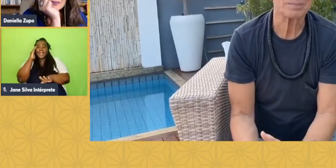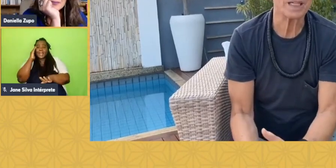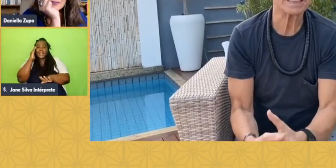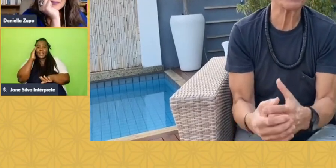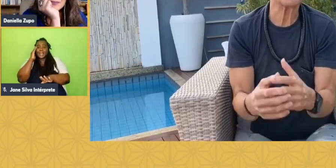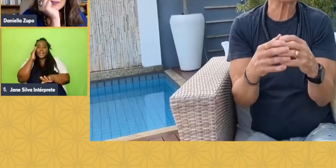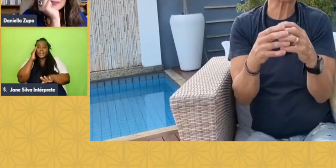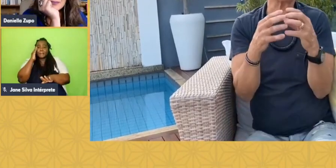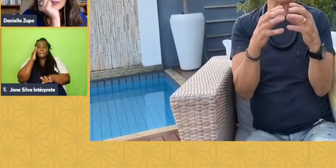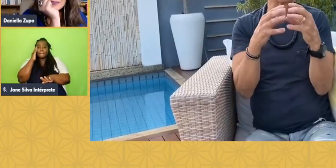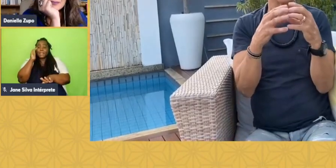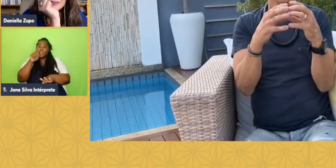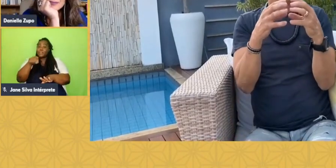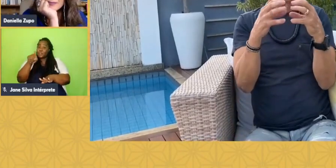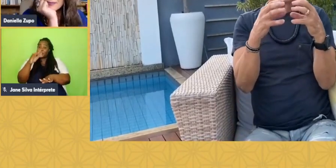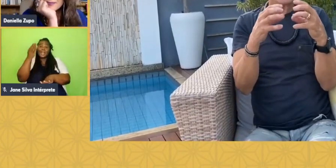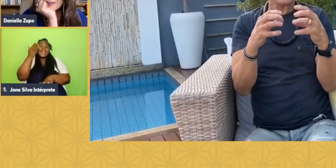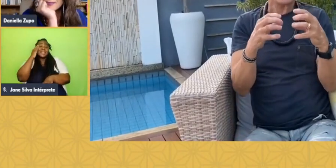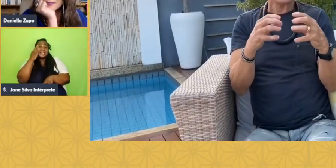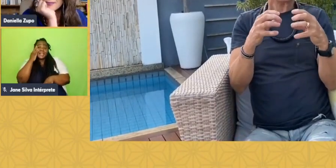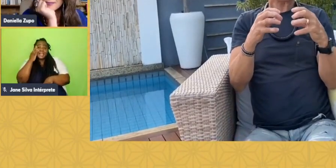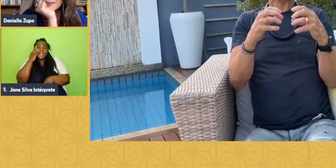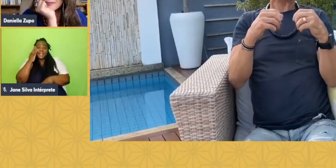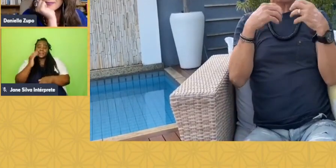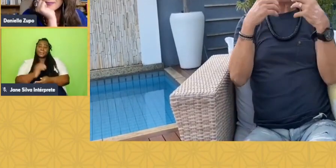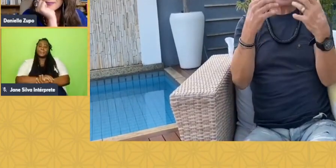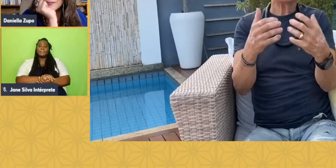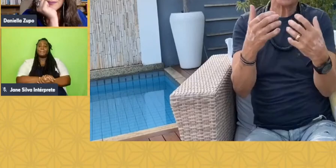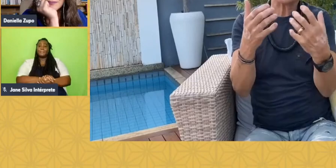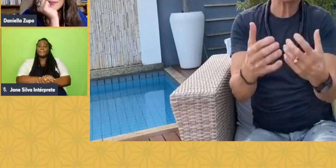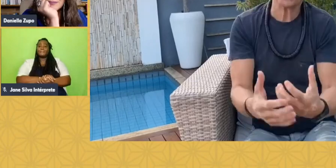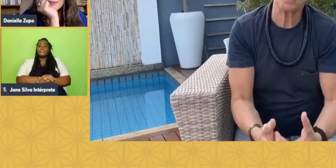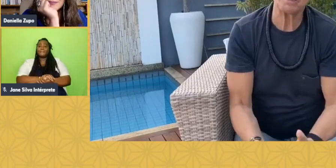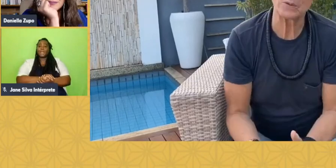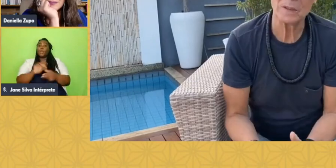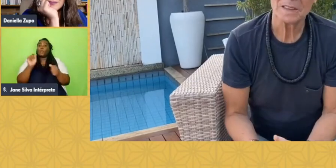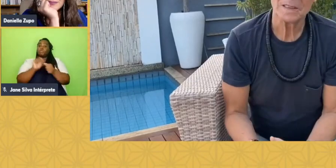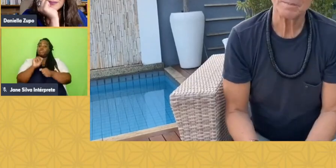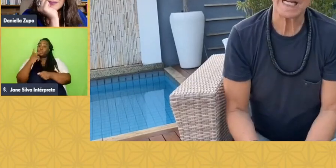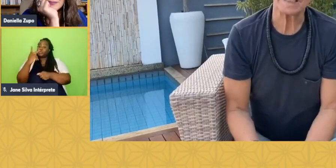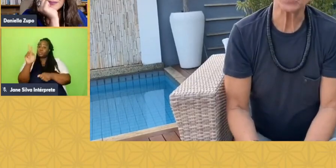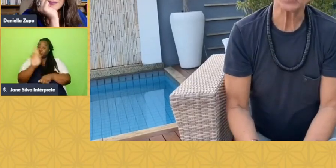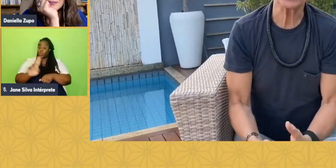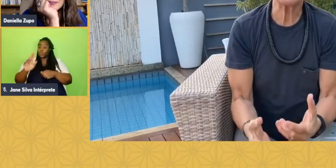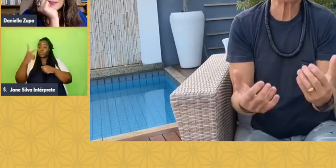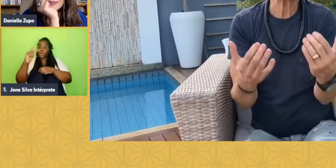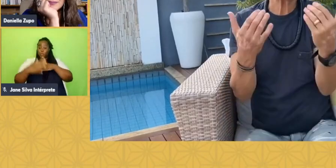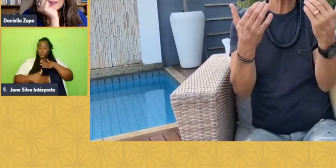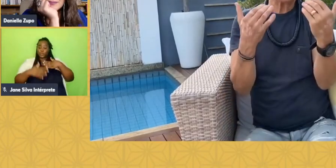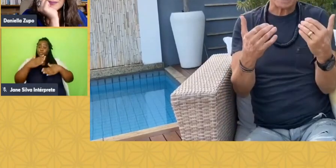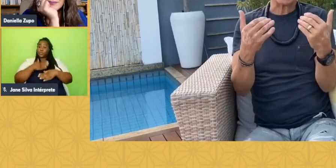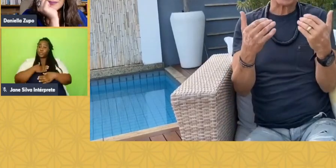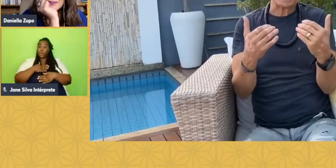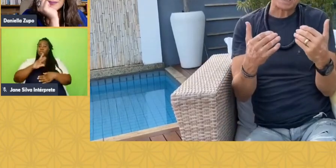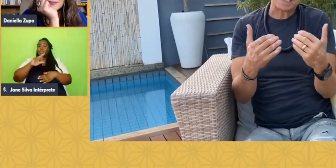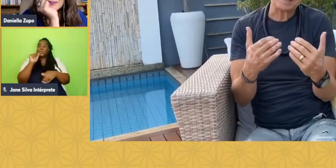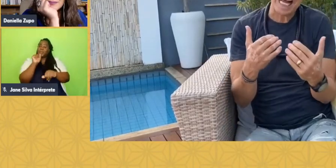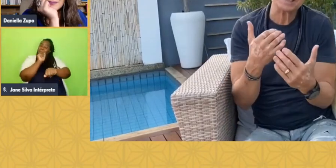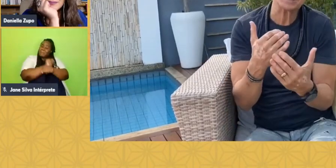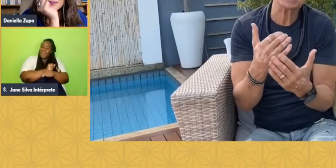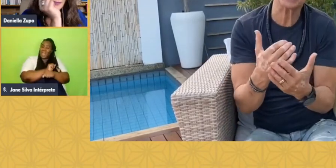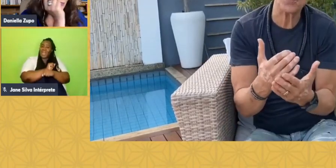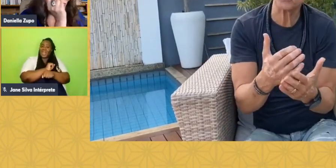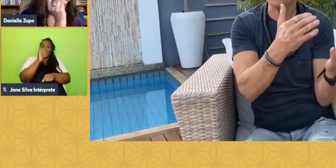né basta você basta é elevar o seu corpo para isso não se acomodar